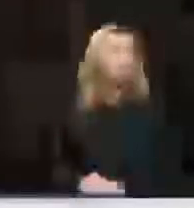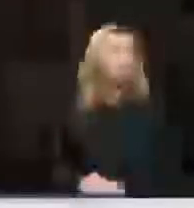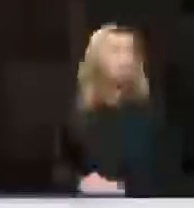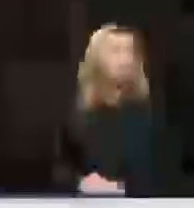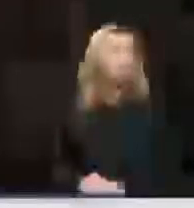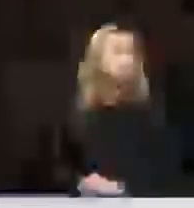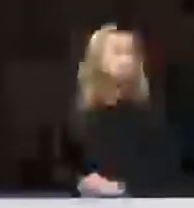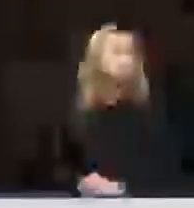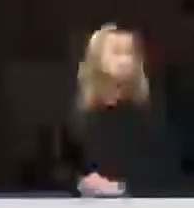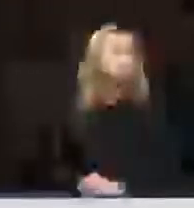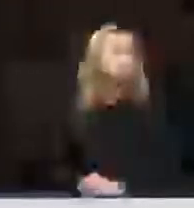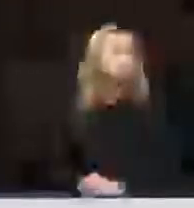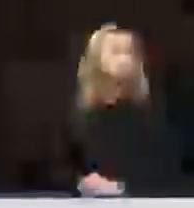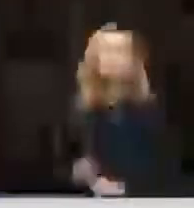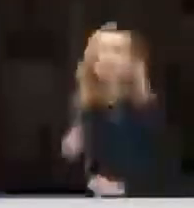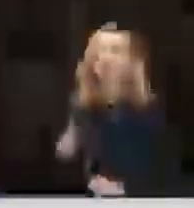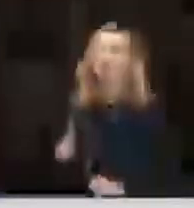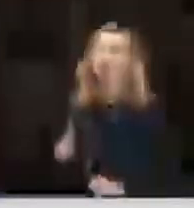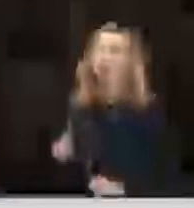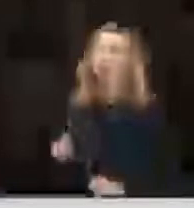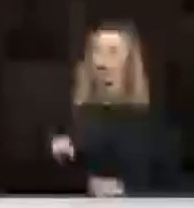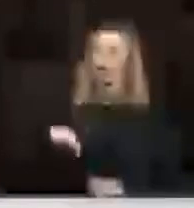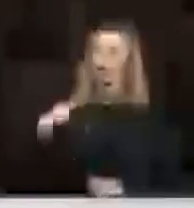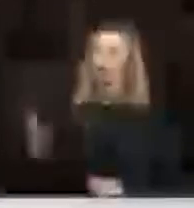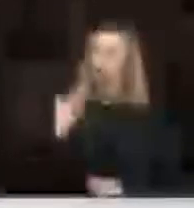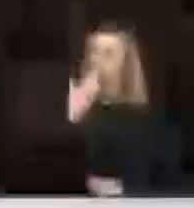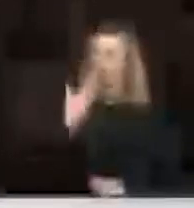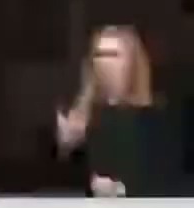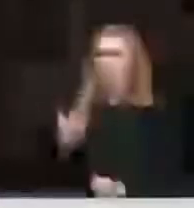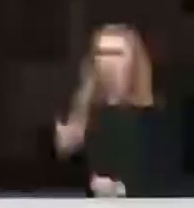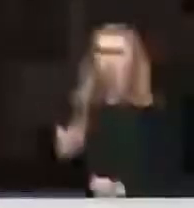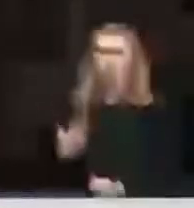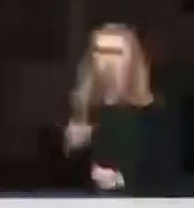a outras formas de linchamento, linchamento moral.